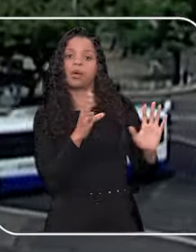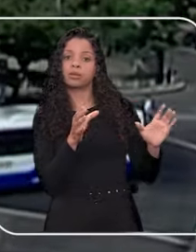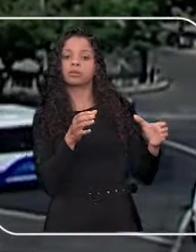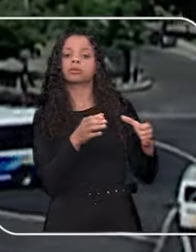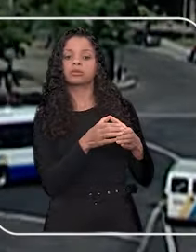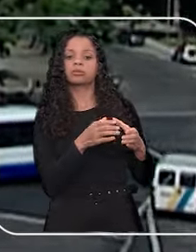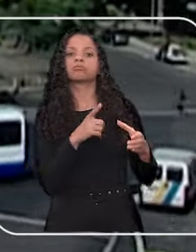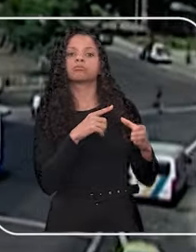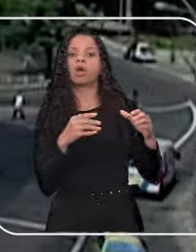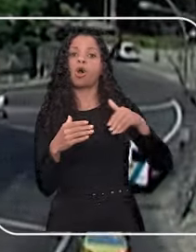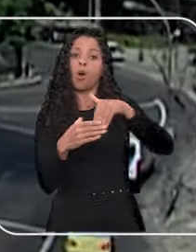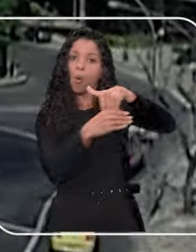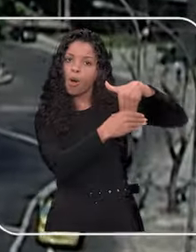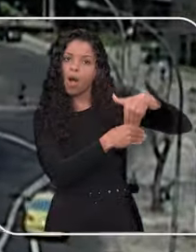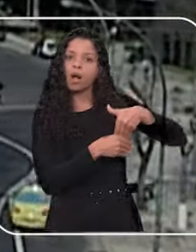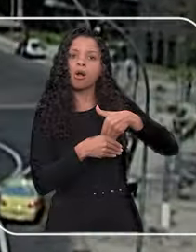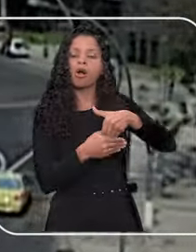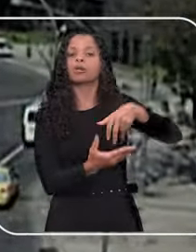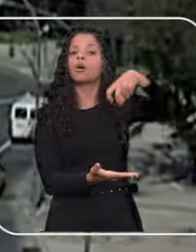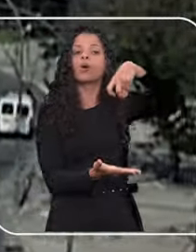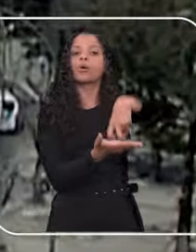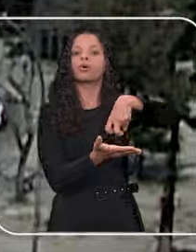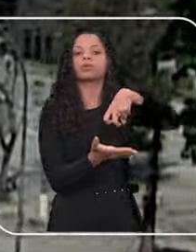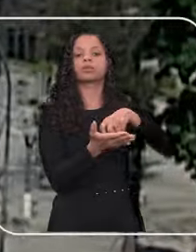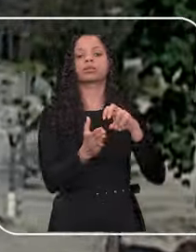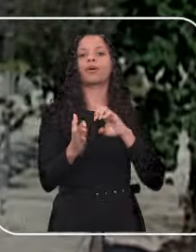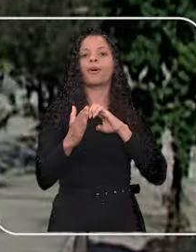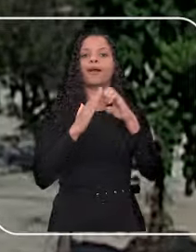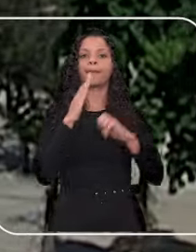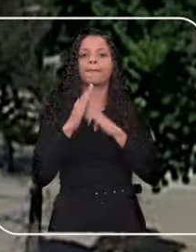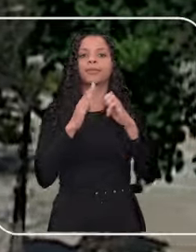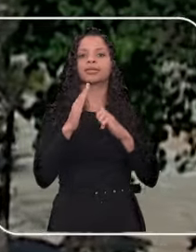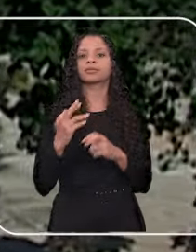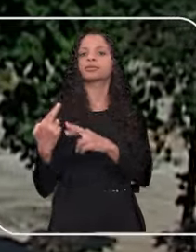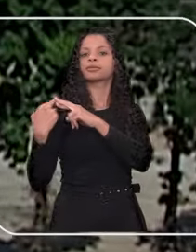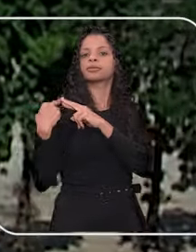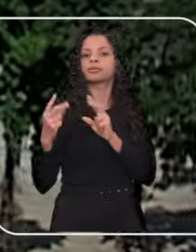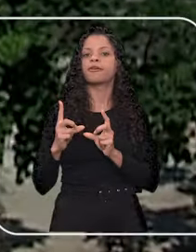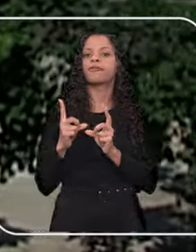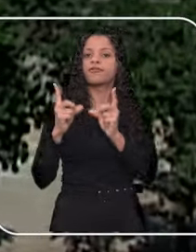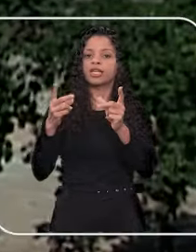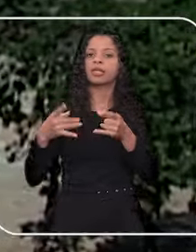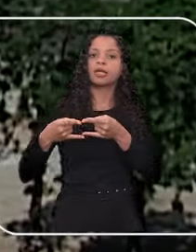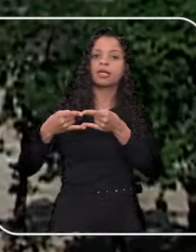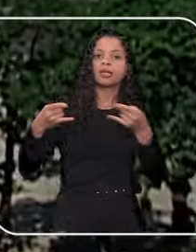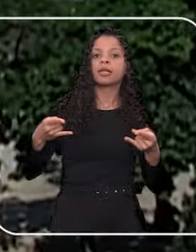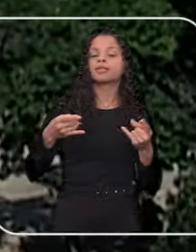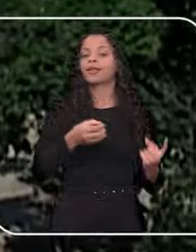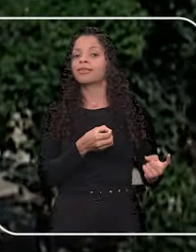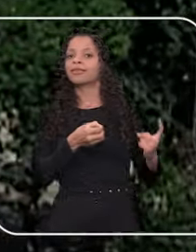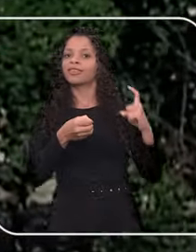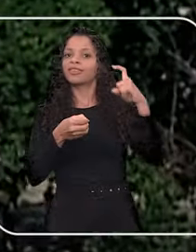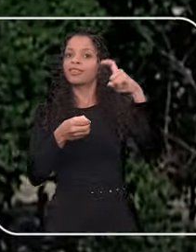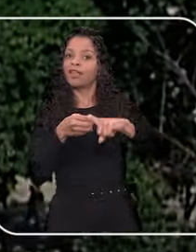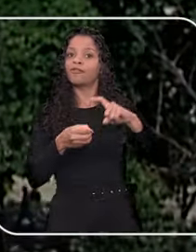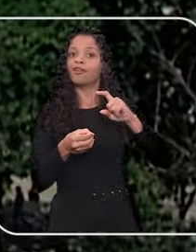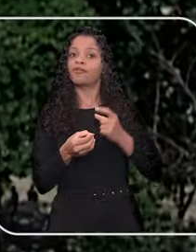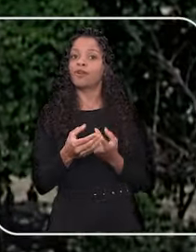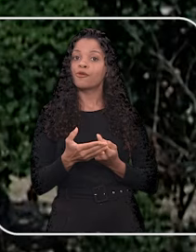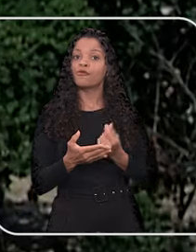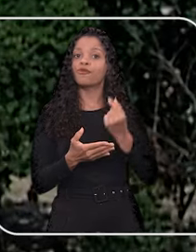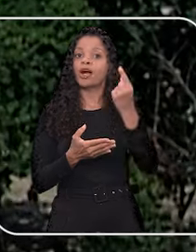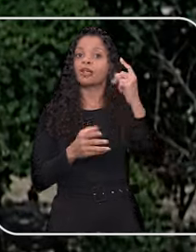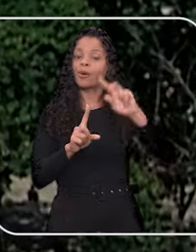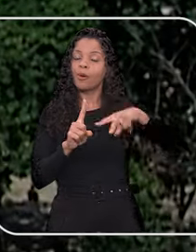o acórdão do Tribunal de Justiça do Rio de Janeiro que condenou uma empresa responsável pela venda de ingressos a devolver a taxa em